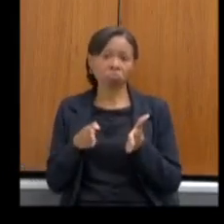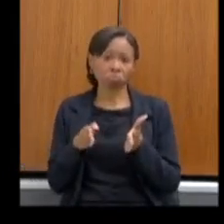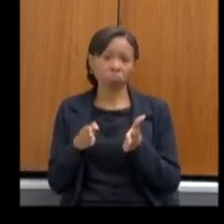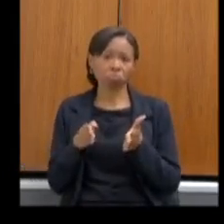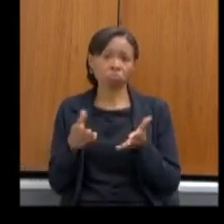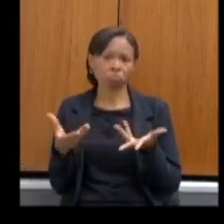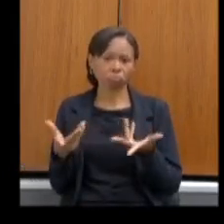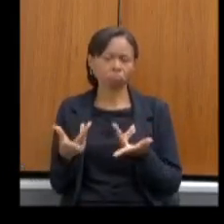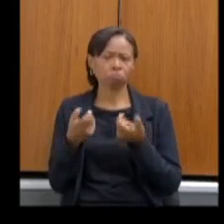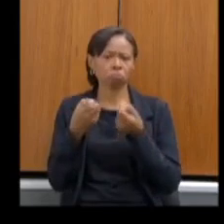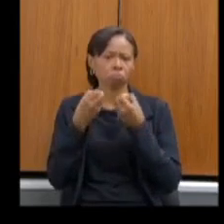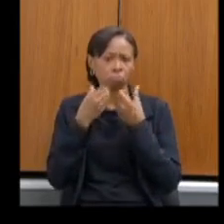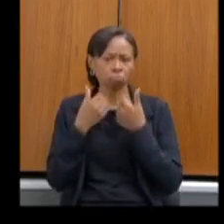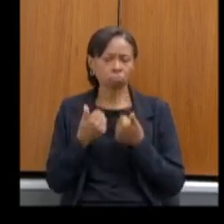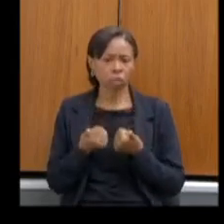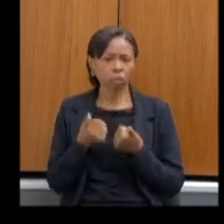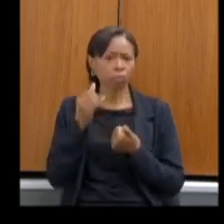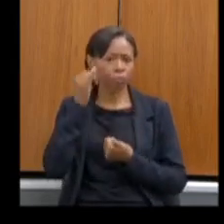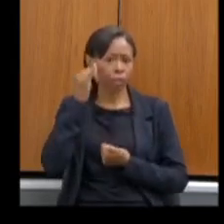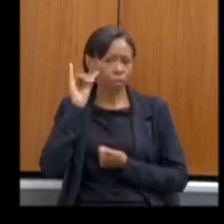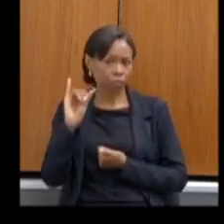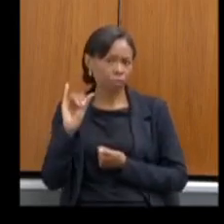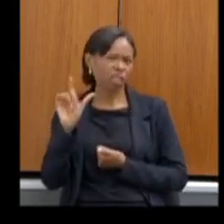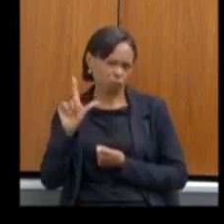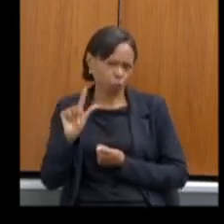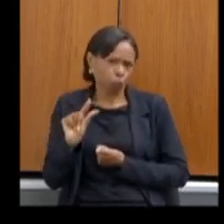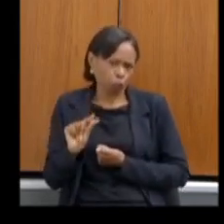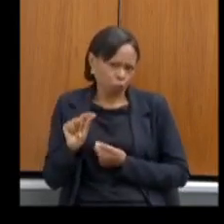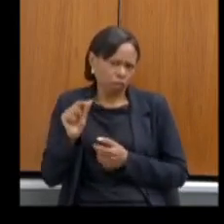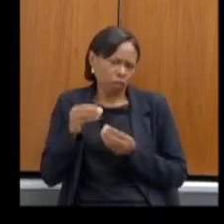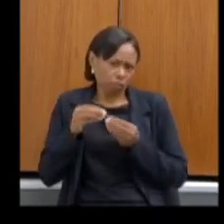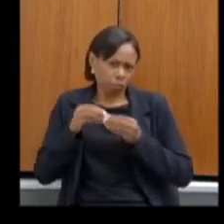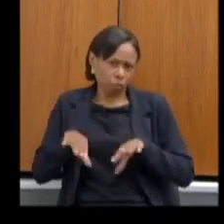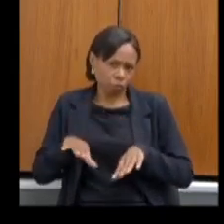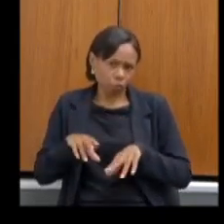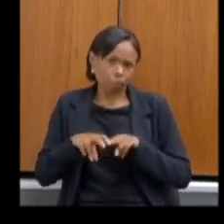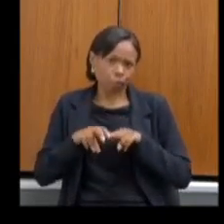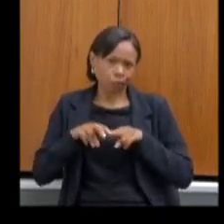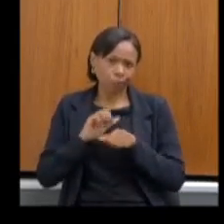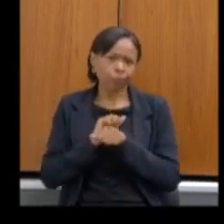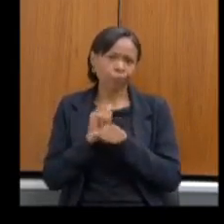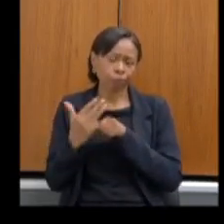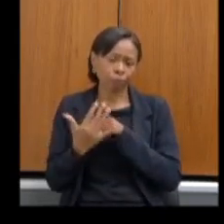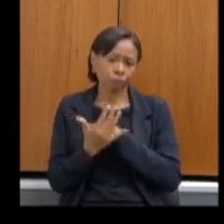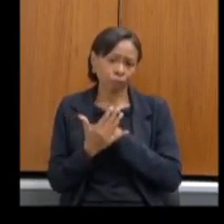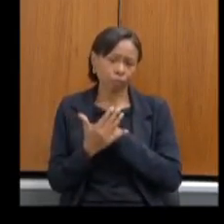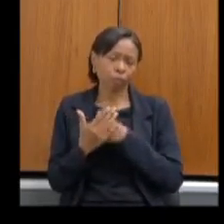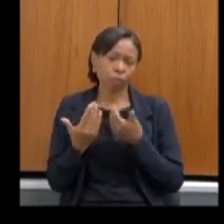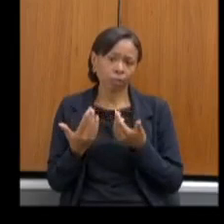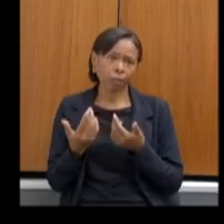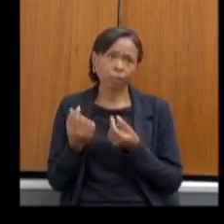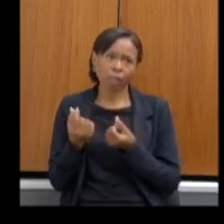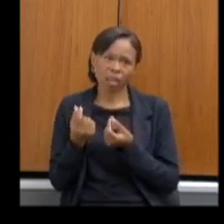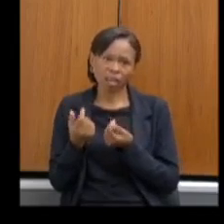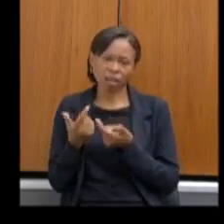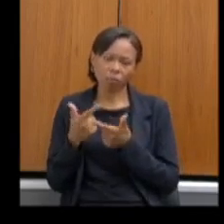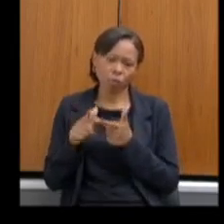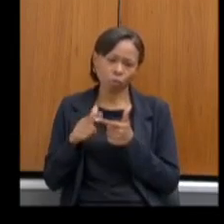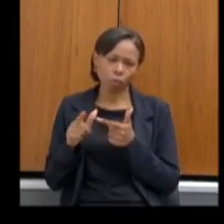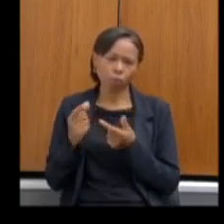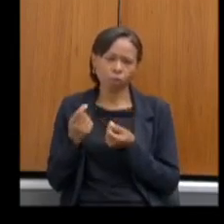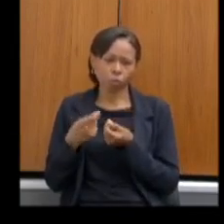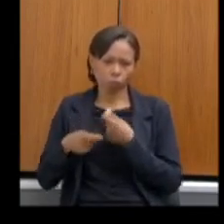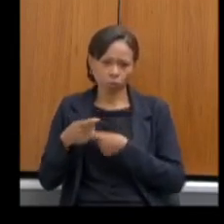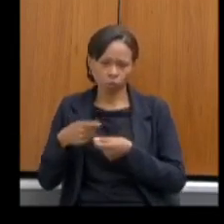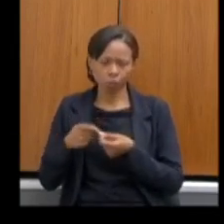eficiente Mateus da própria não se refere à crise econômica mas o secretário